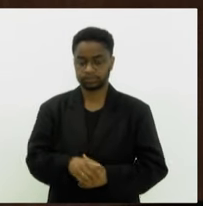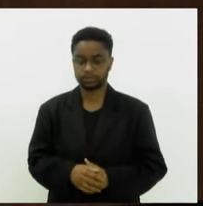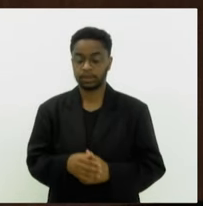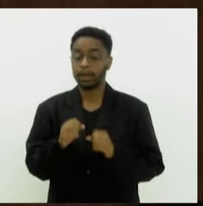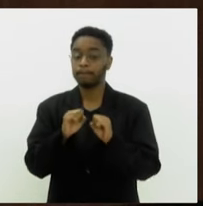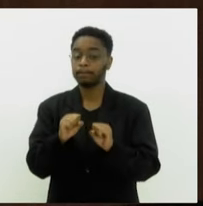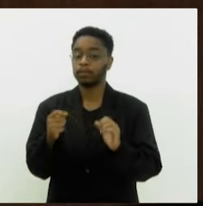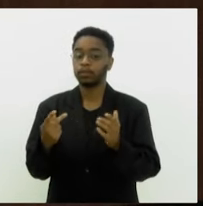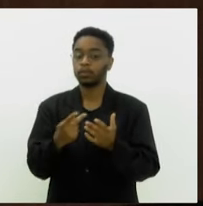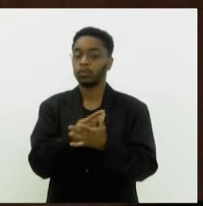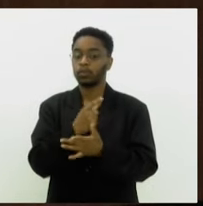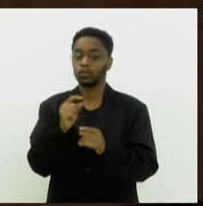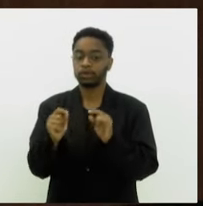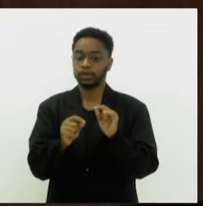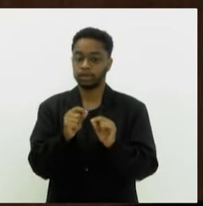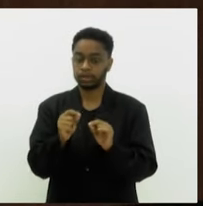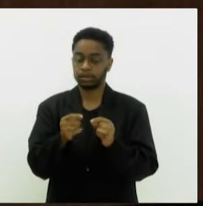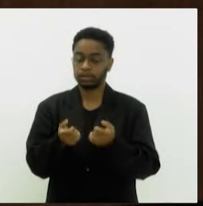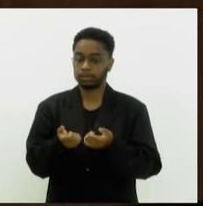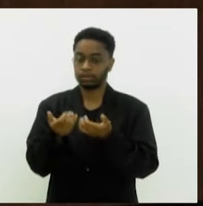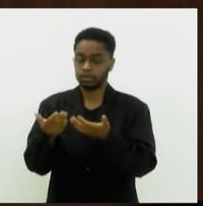a senhora representar um projeto